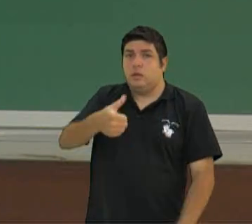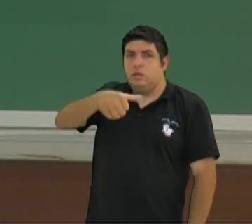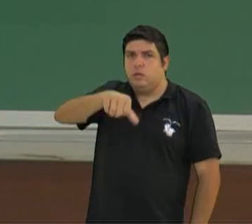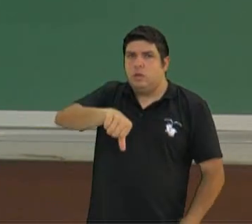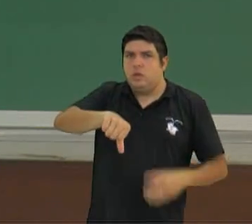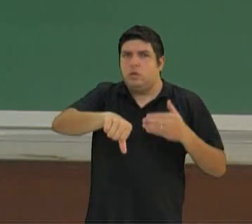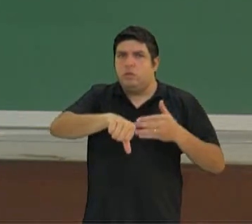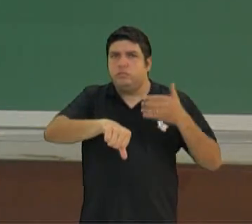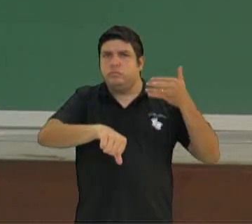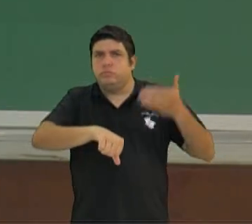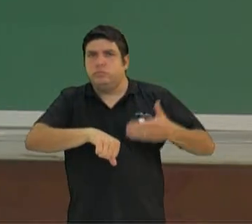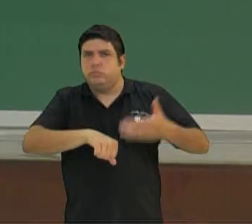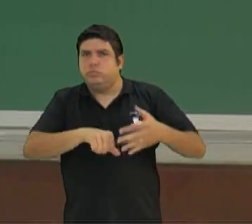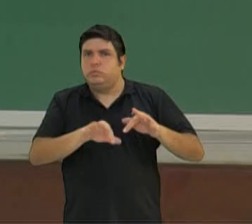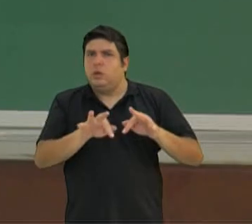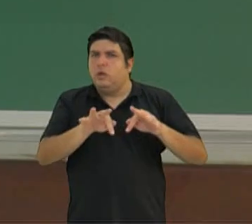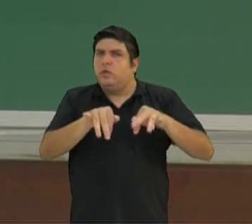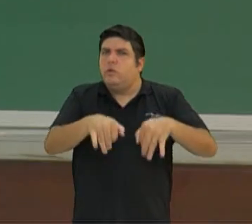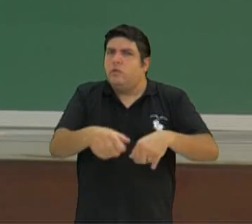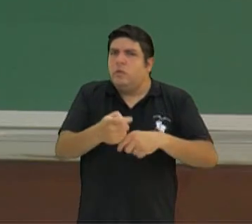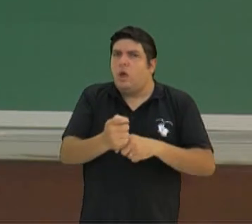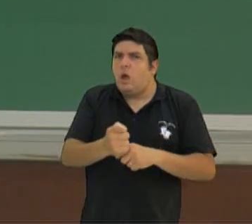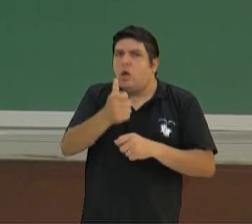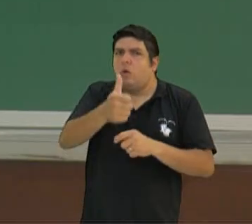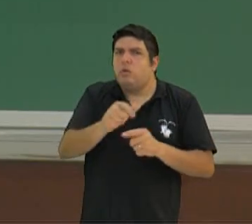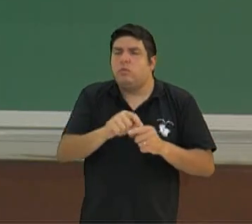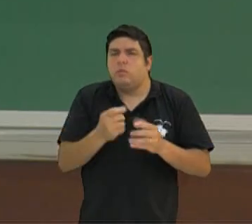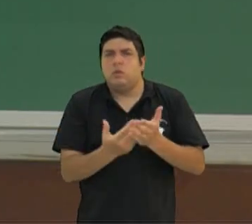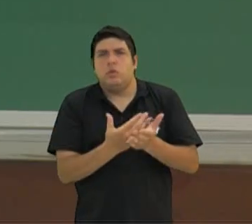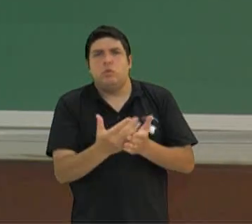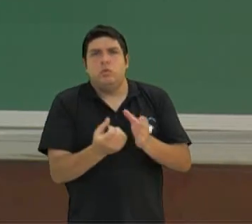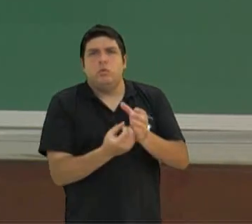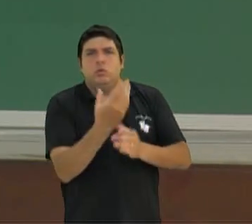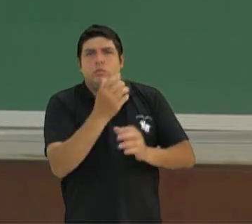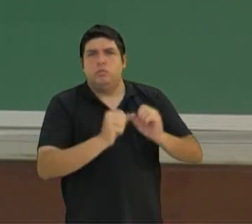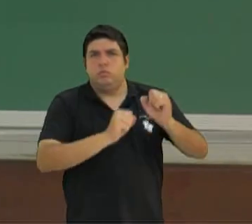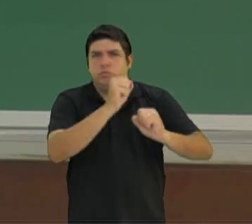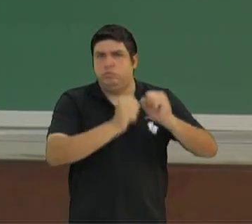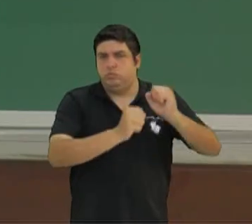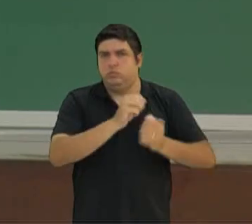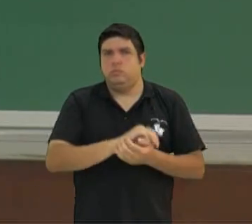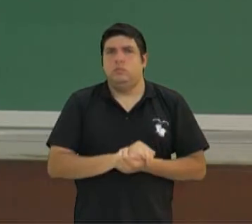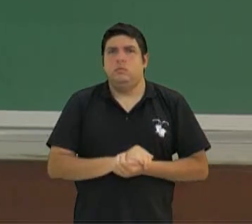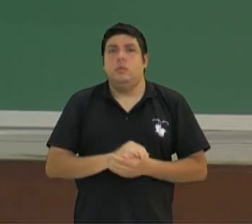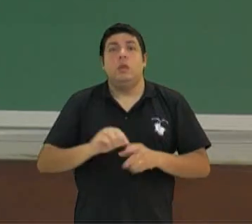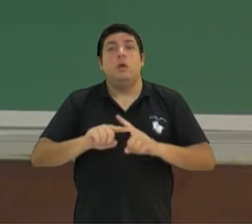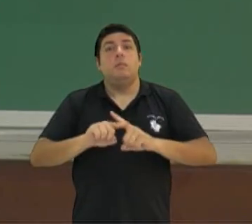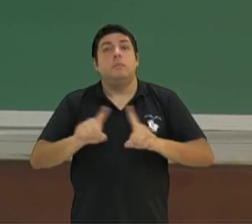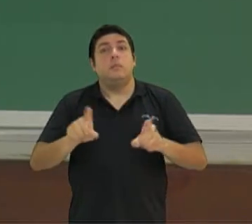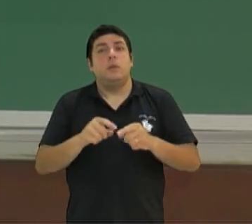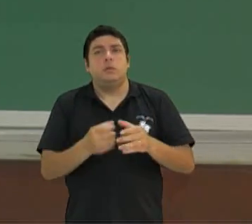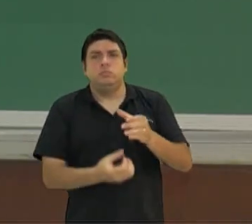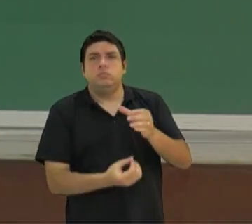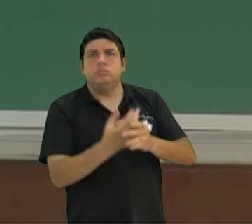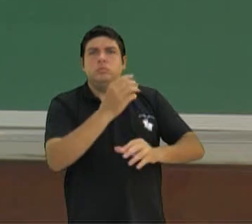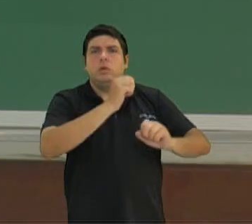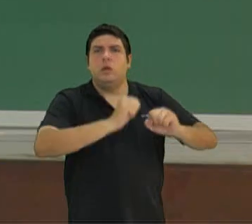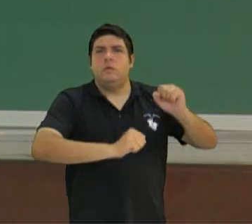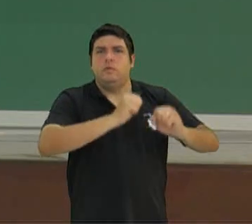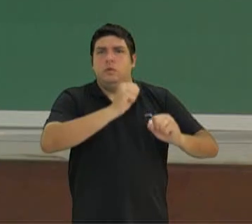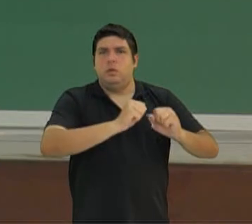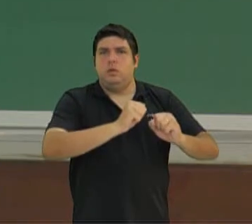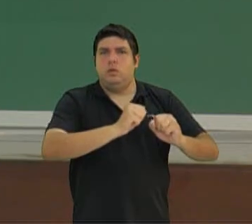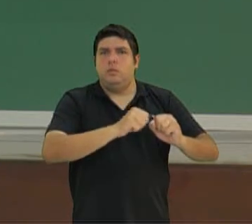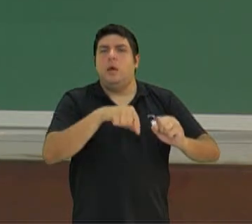fato aquele desenvolvimento industrial. A instalação de algumas fábricas não significava um processo de